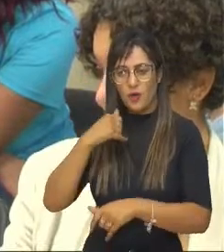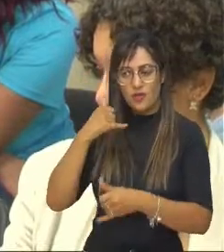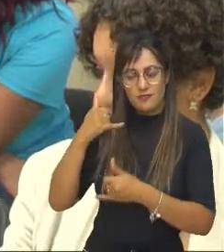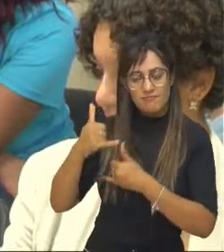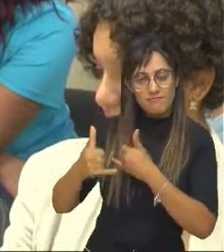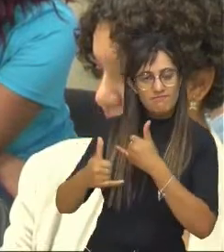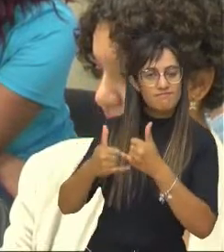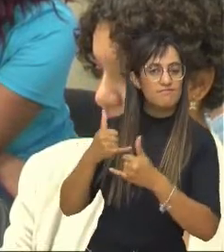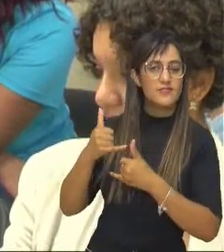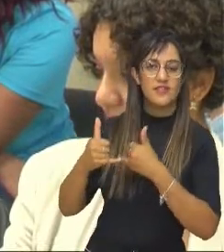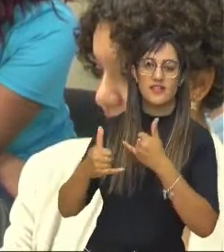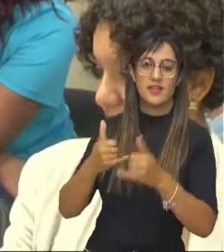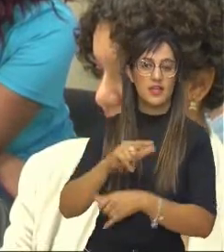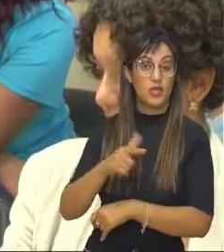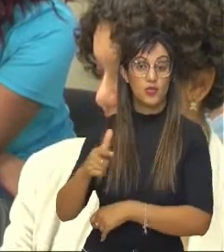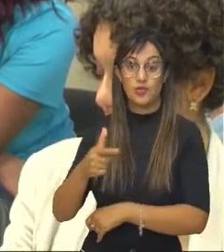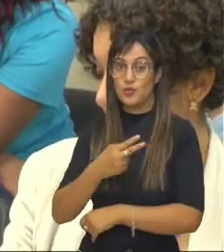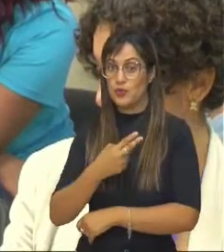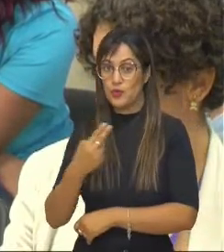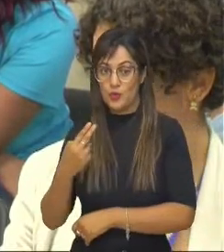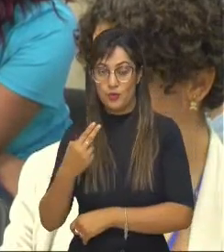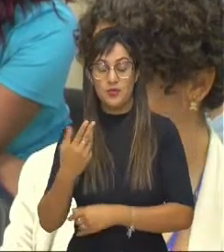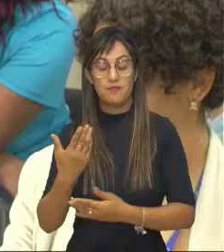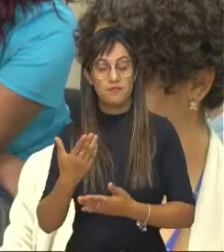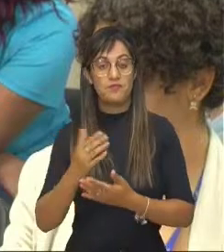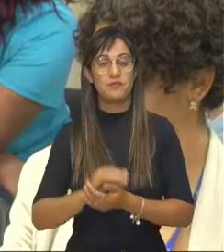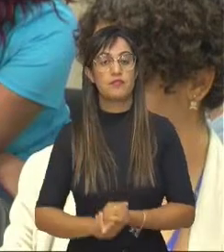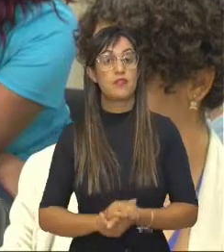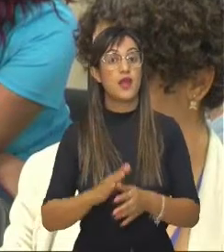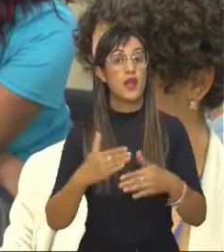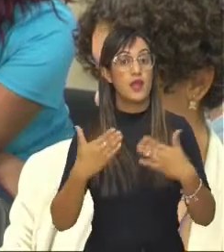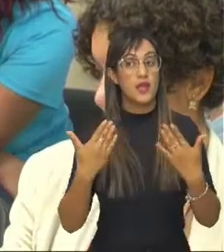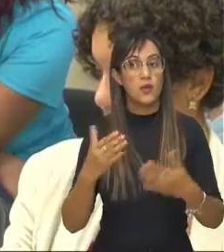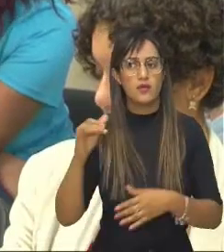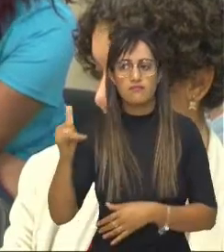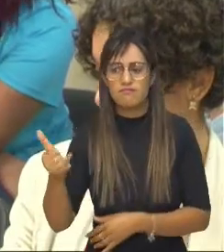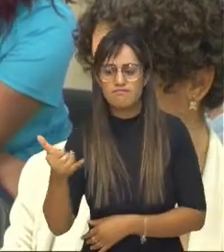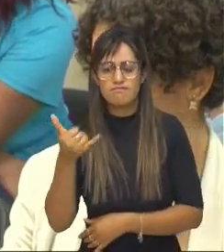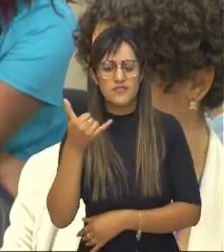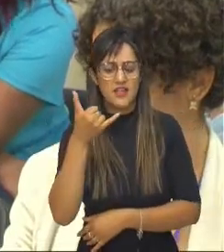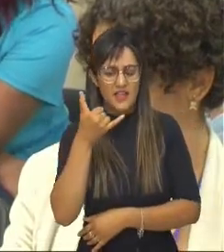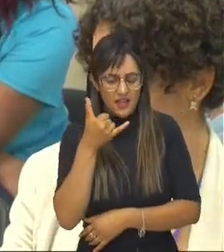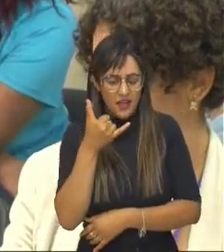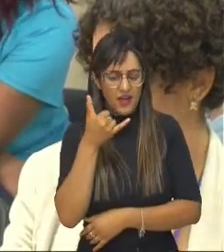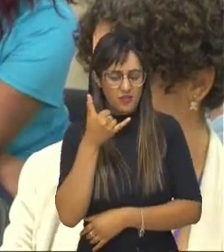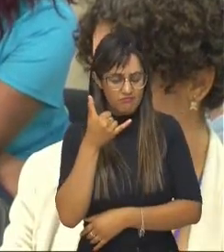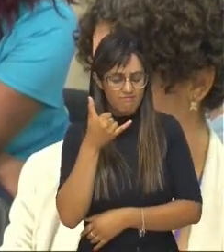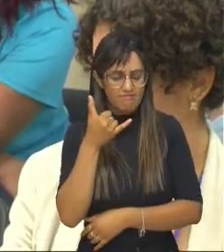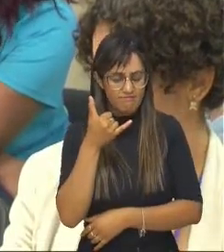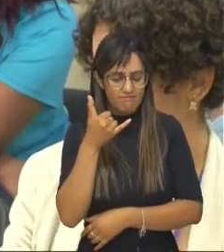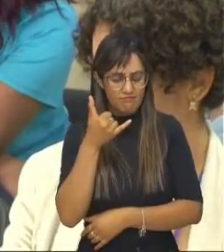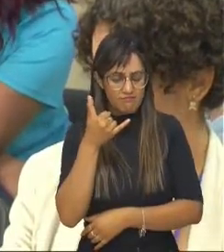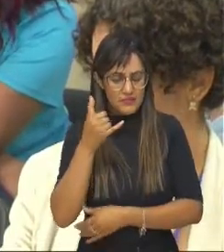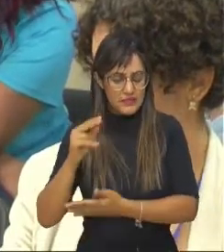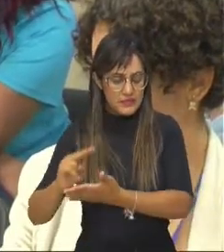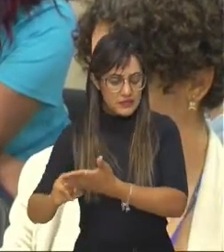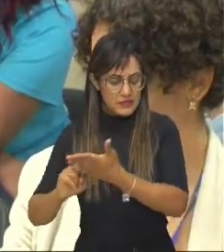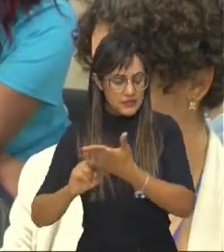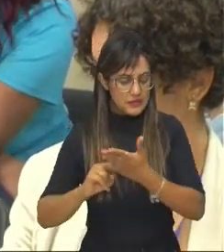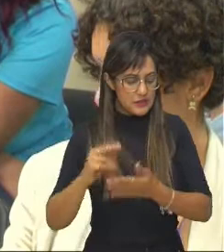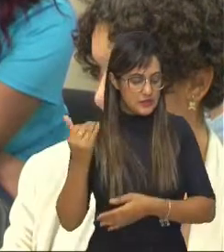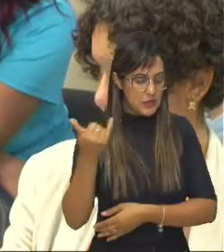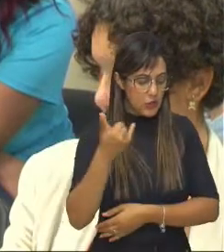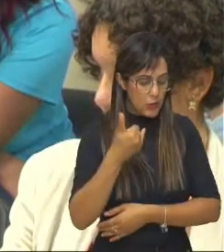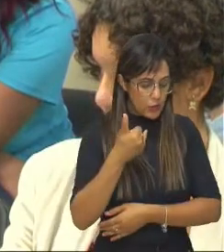Amanda ainda, não, ela tinha outro nome. E quando me ligaram e disseram que a Amanda agora